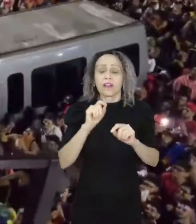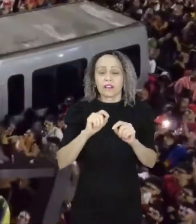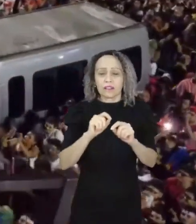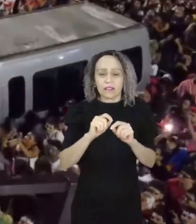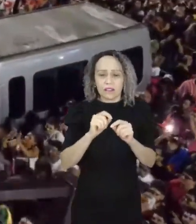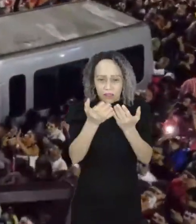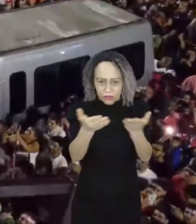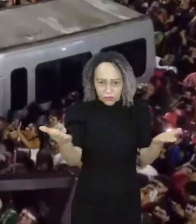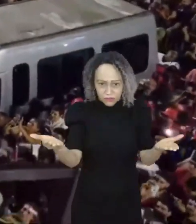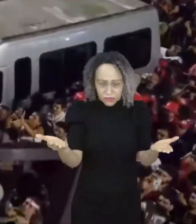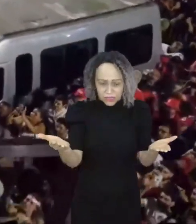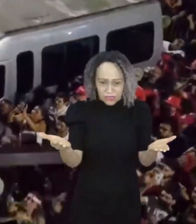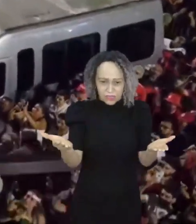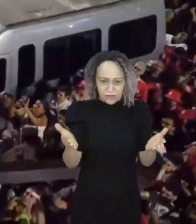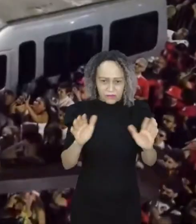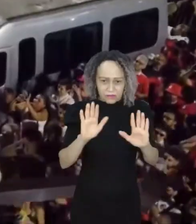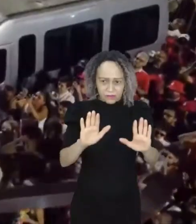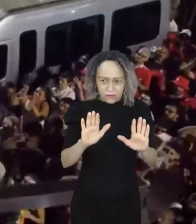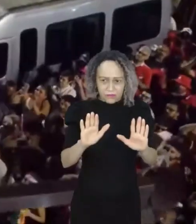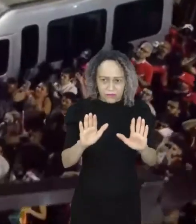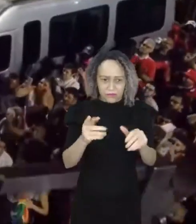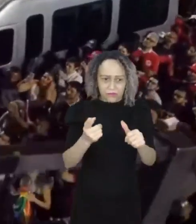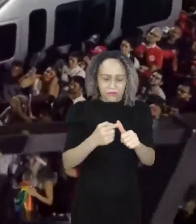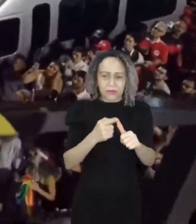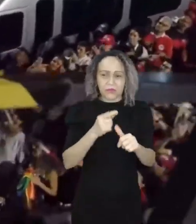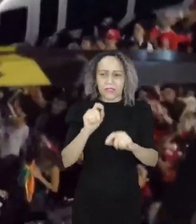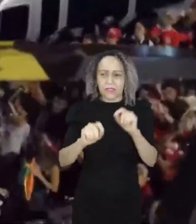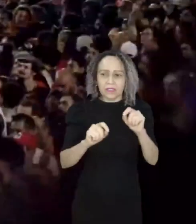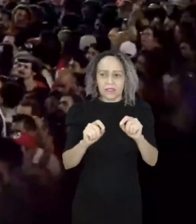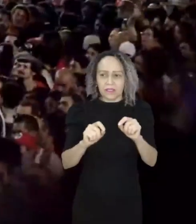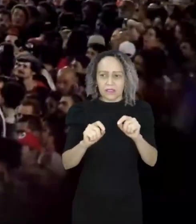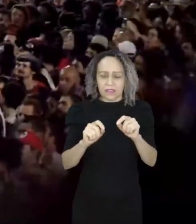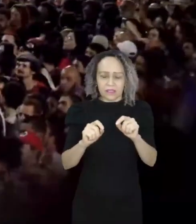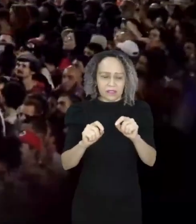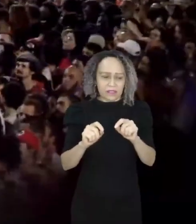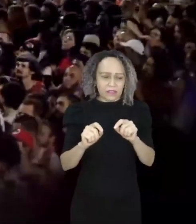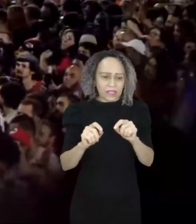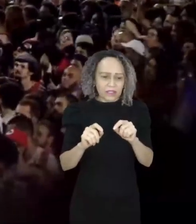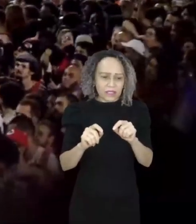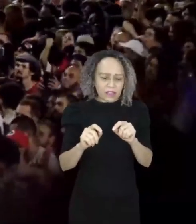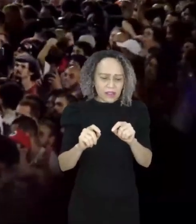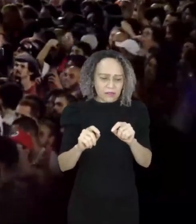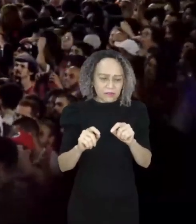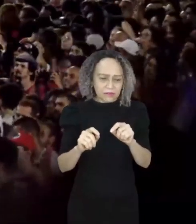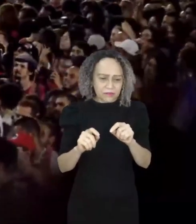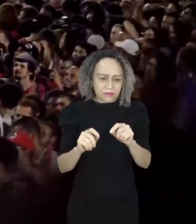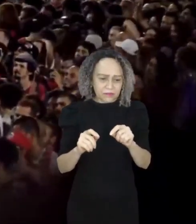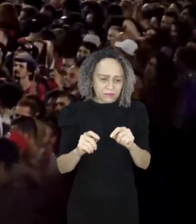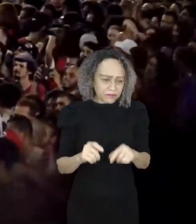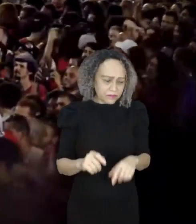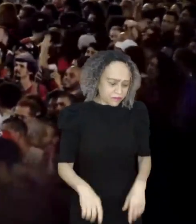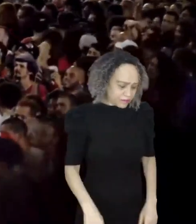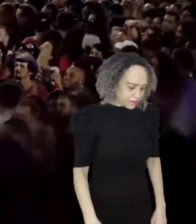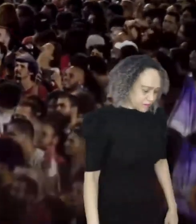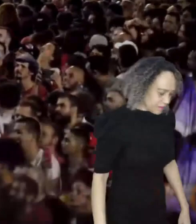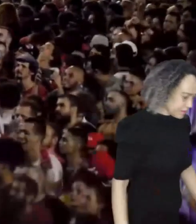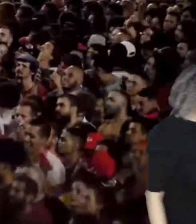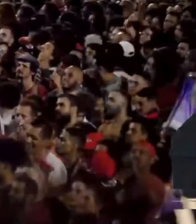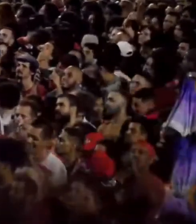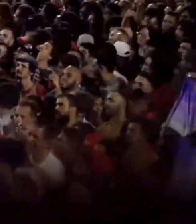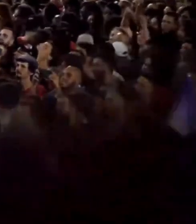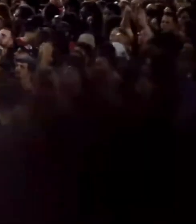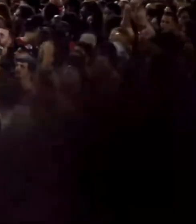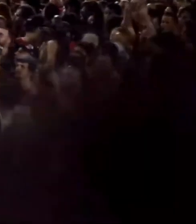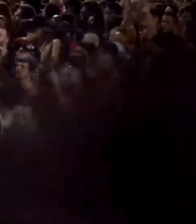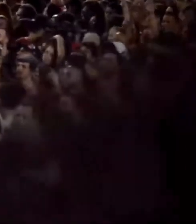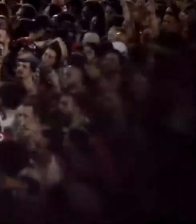vocês. Peraí, primeiro deixa eu passar aqui para cumprimentar o povo